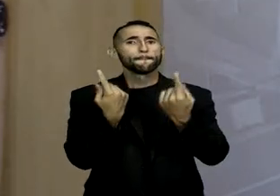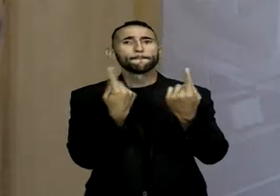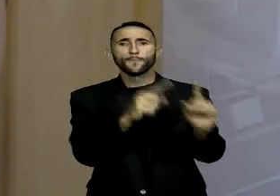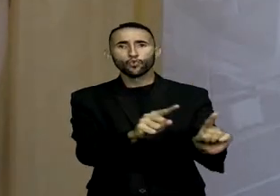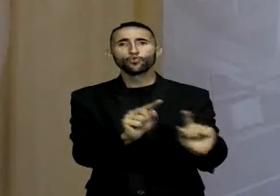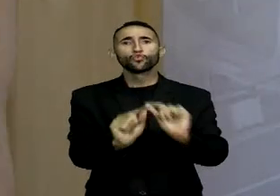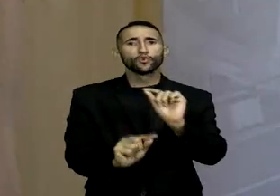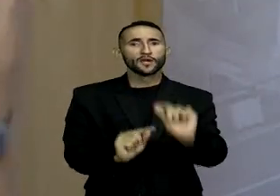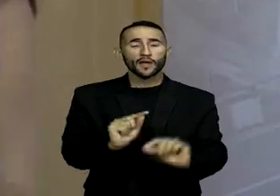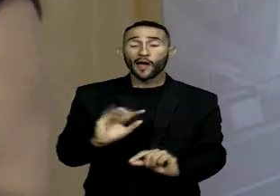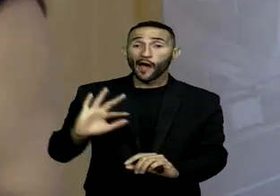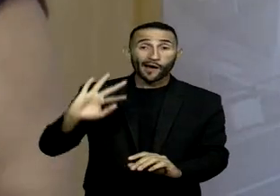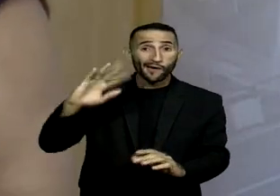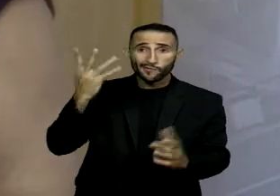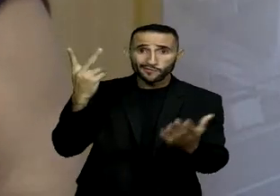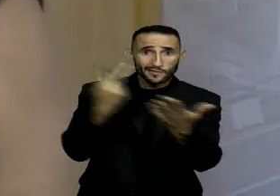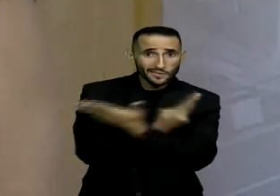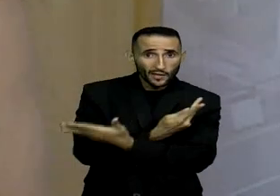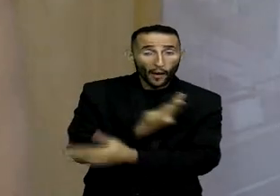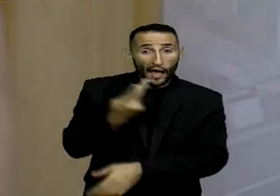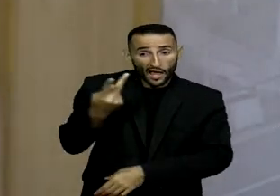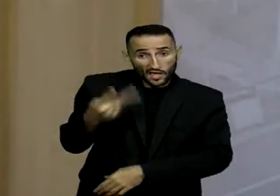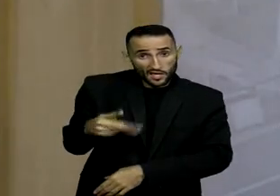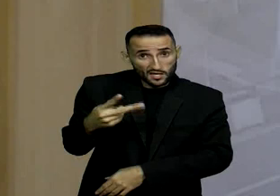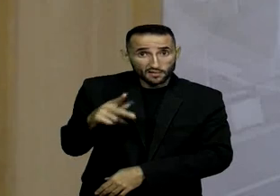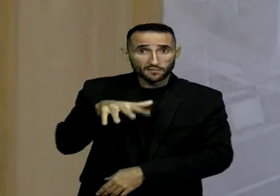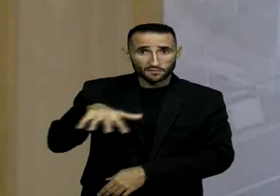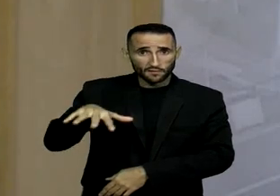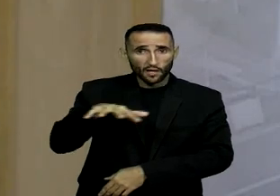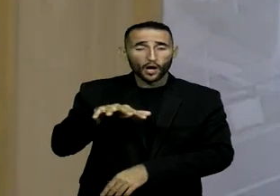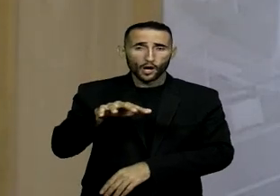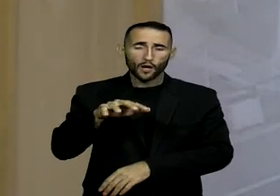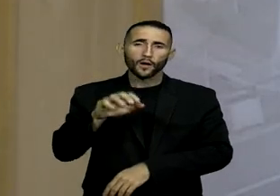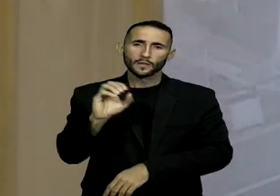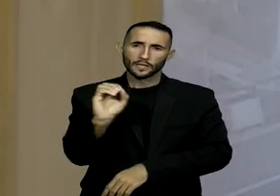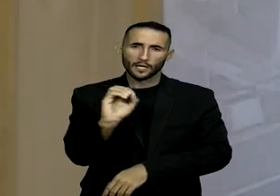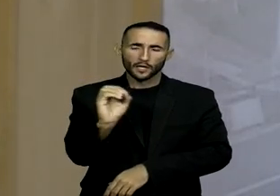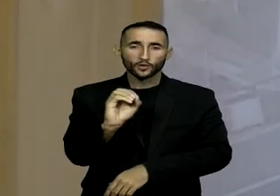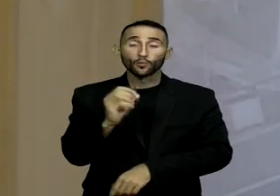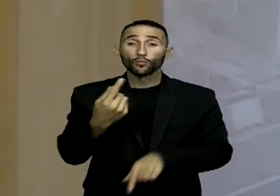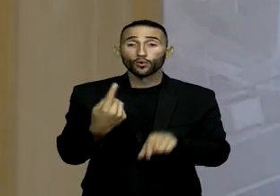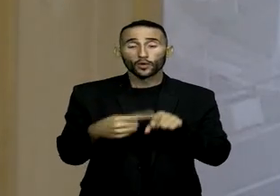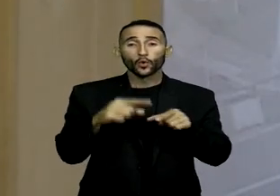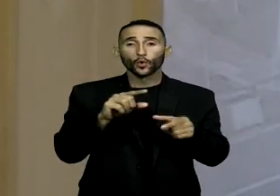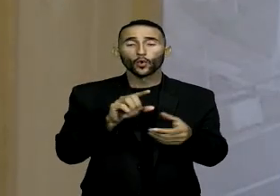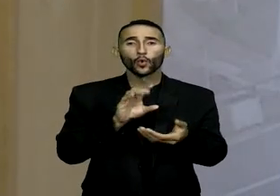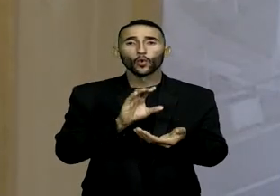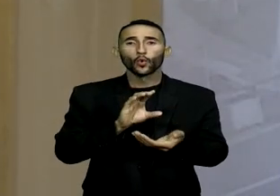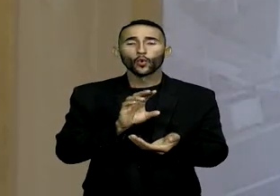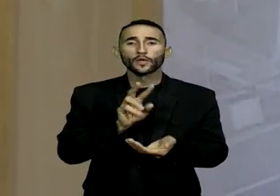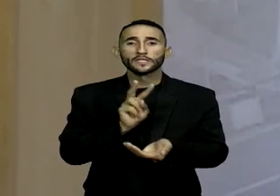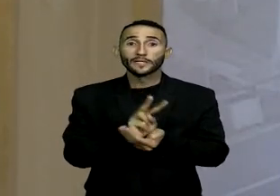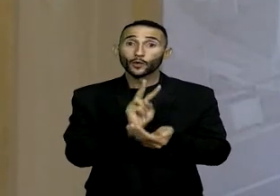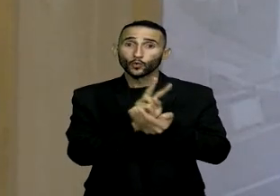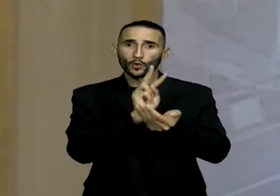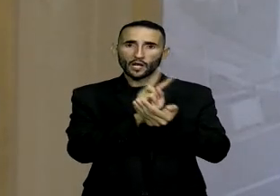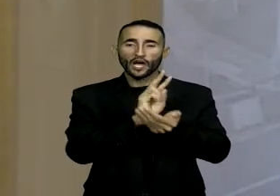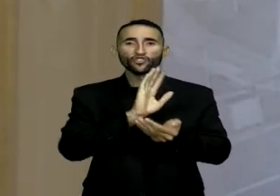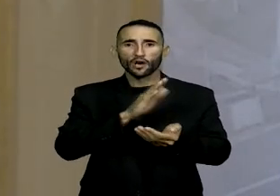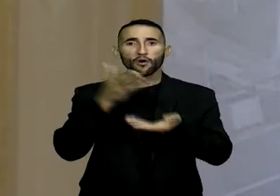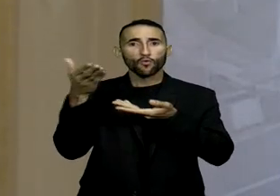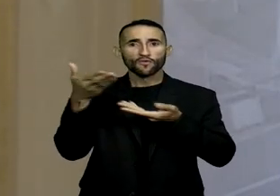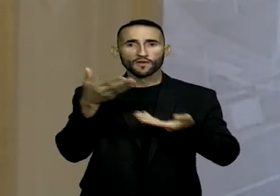o caso recente que tivemos aqui na região, inclusive que o Conselho Tutelar de Osasco foi chamado, porque é bem na divisa de Osasco